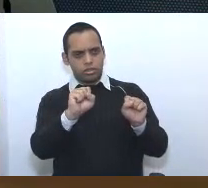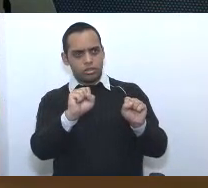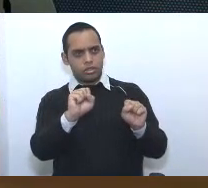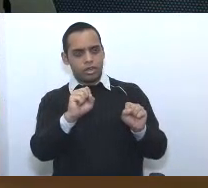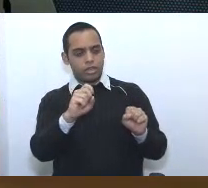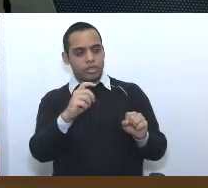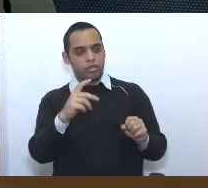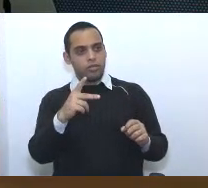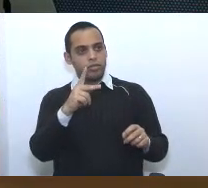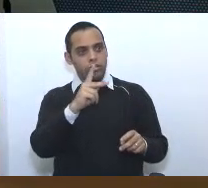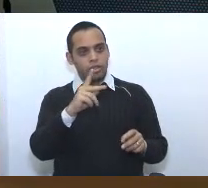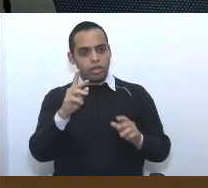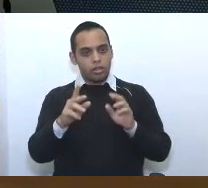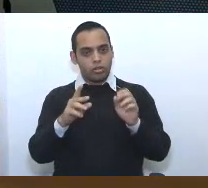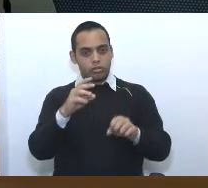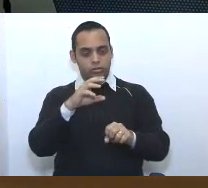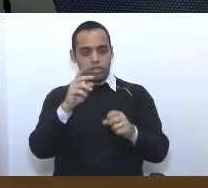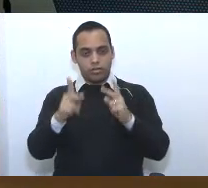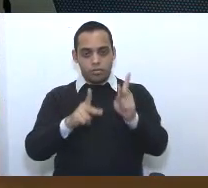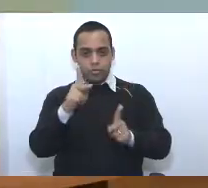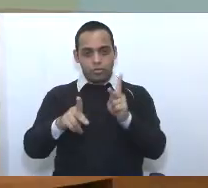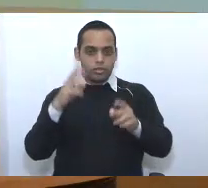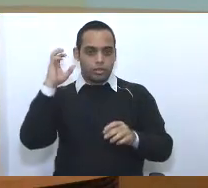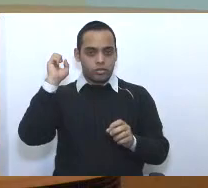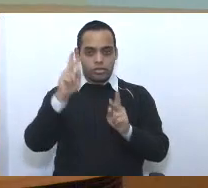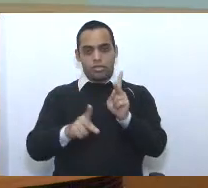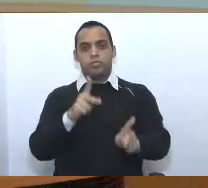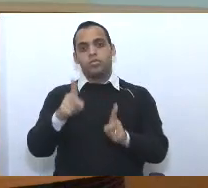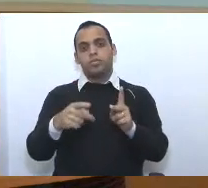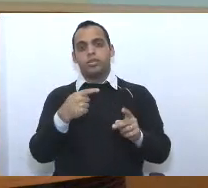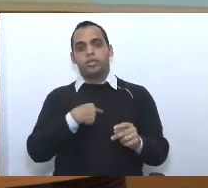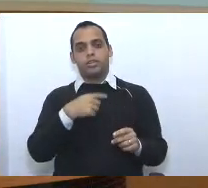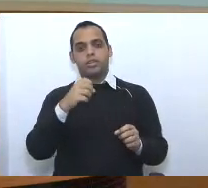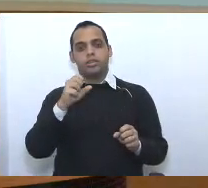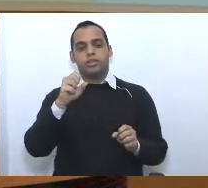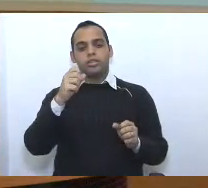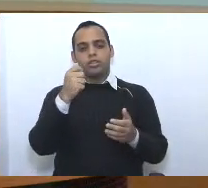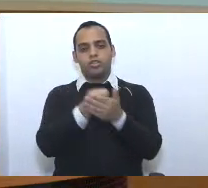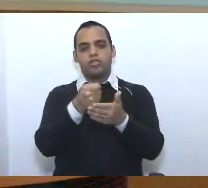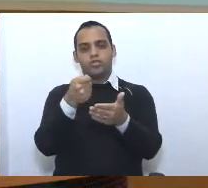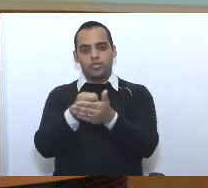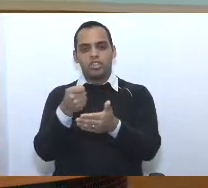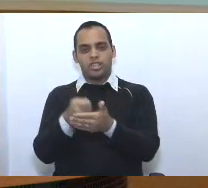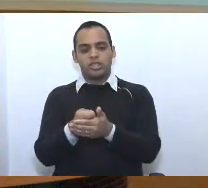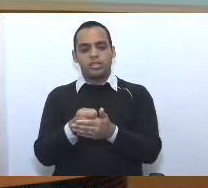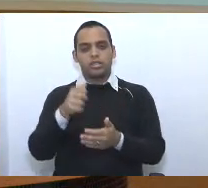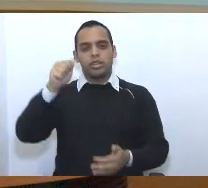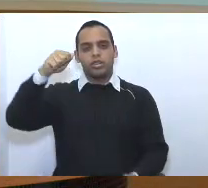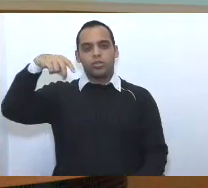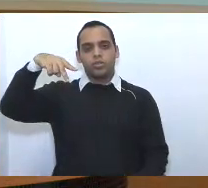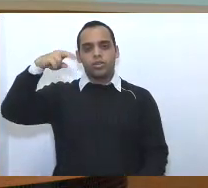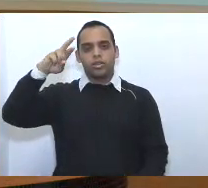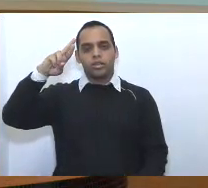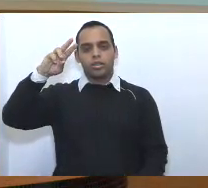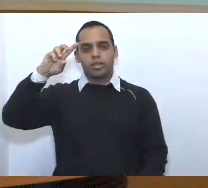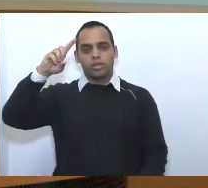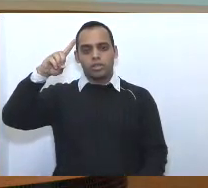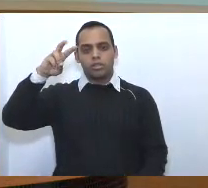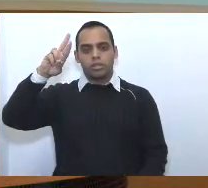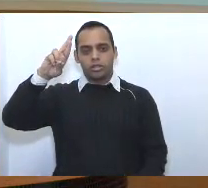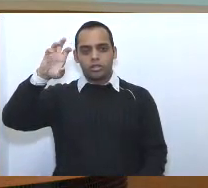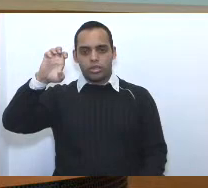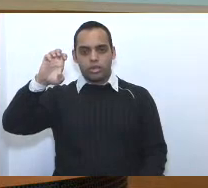audiência pública ontem da Secretaria de Finanças, e o secretário, o André Oliveira,